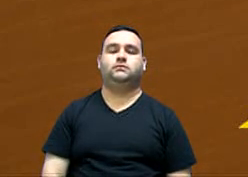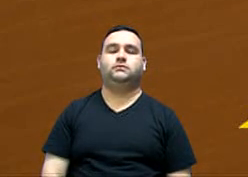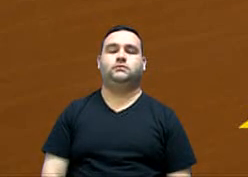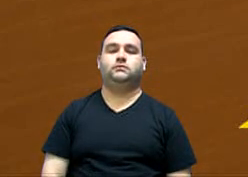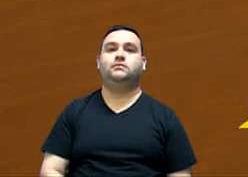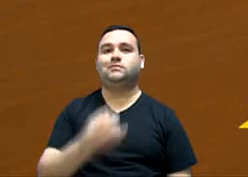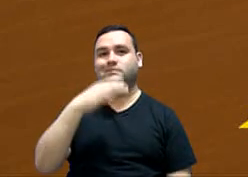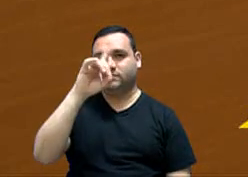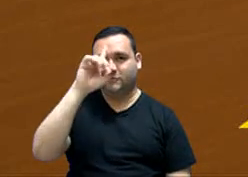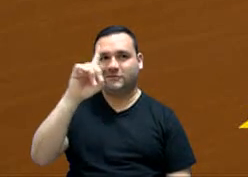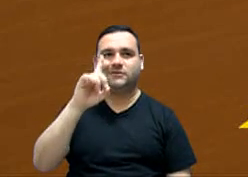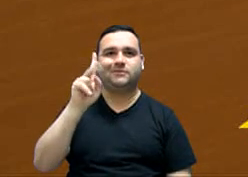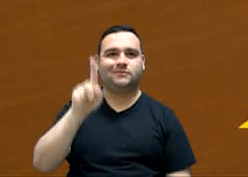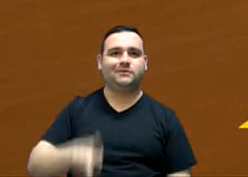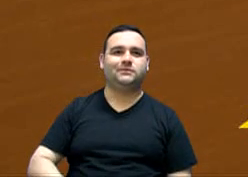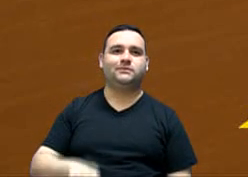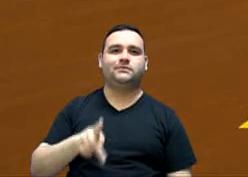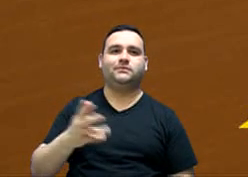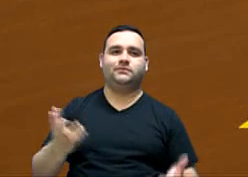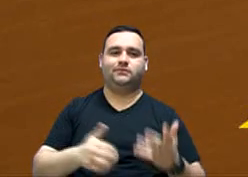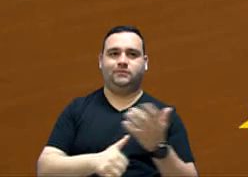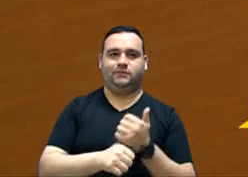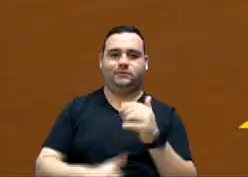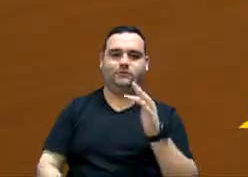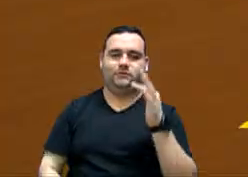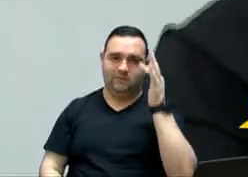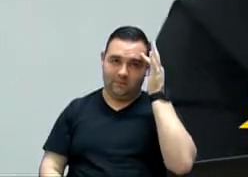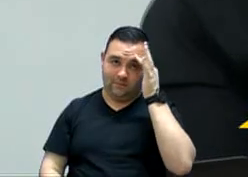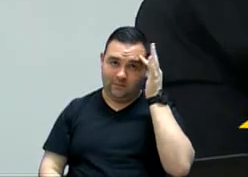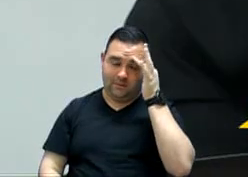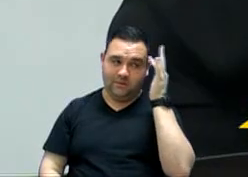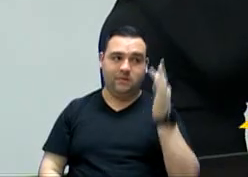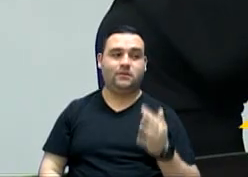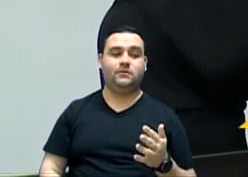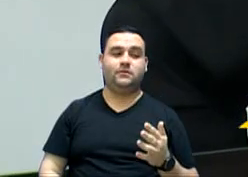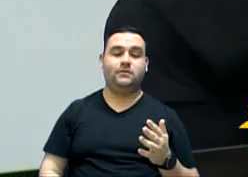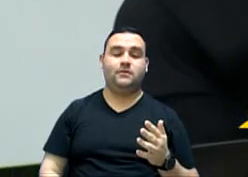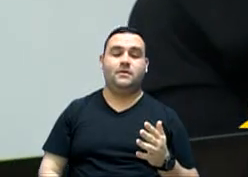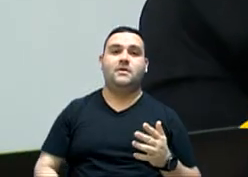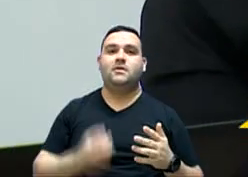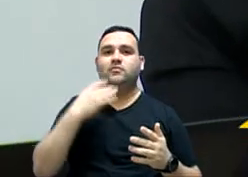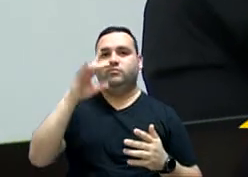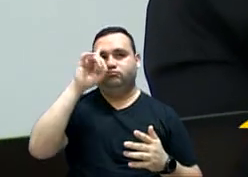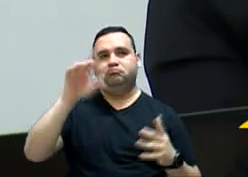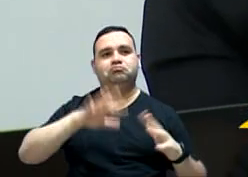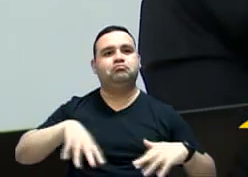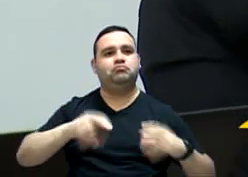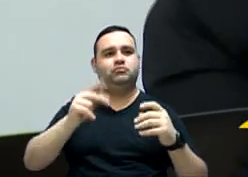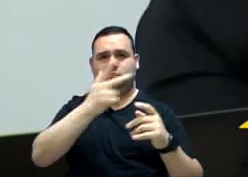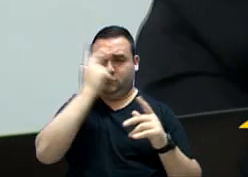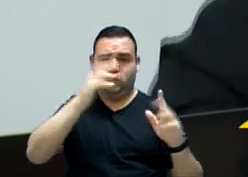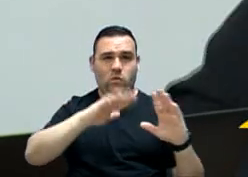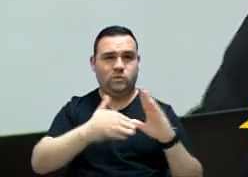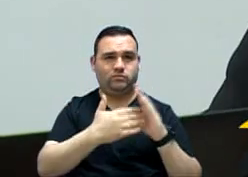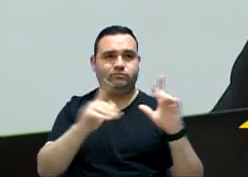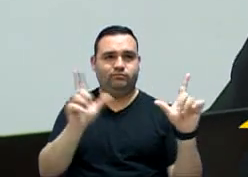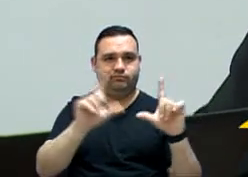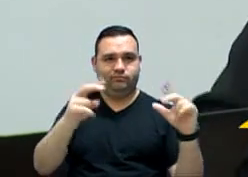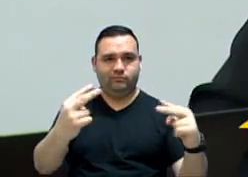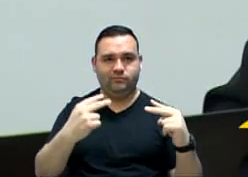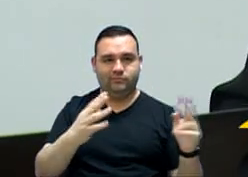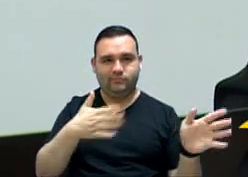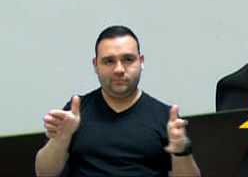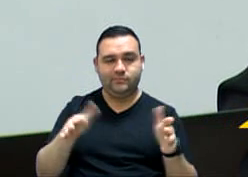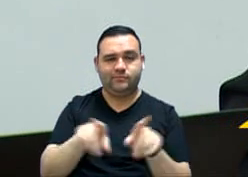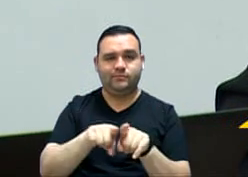Alô? Bom dia, presidente, em exercício, Fausto Pérez, Fausto Salvador Pérez. Bom dia a todos, bom dia à população que nos assiste pela TV